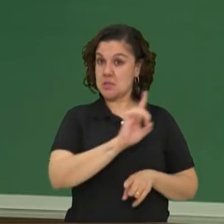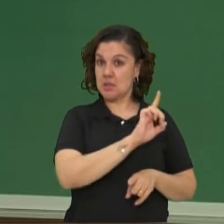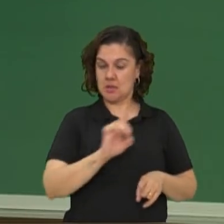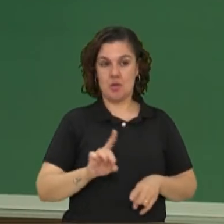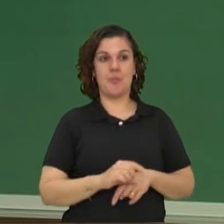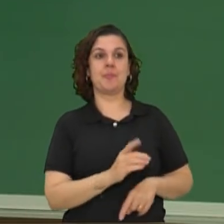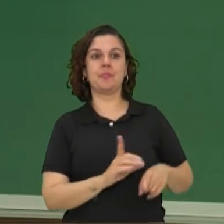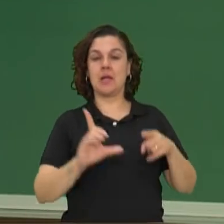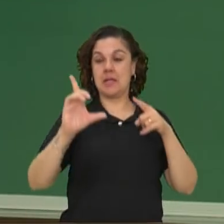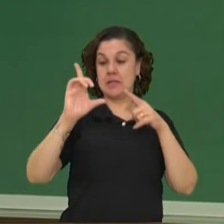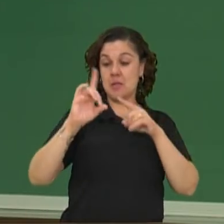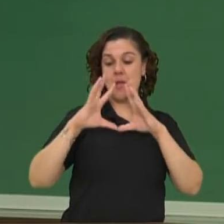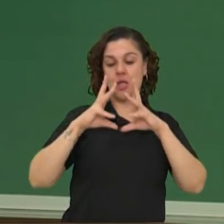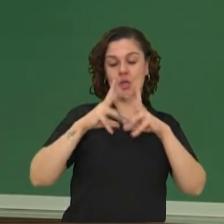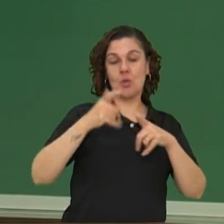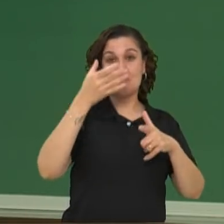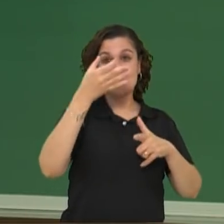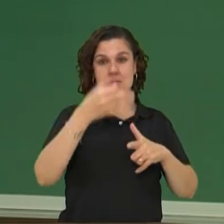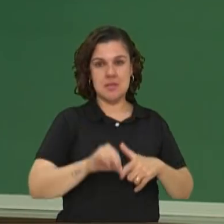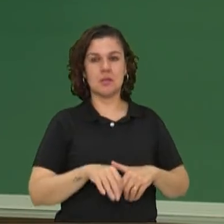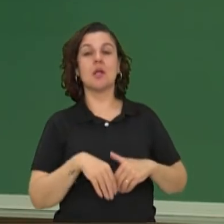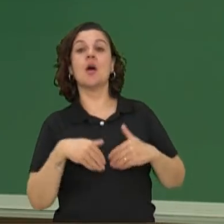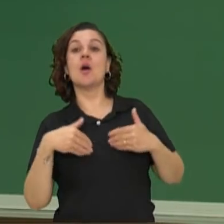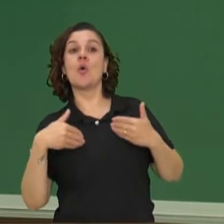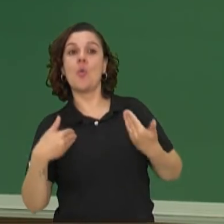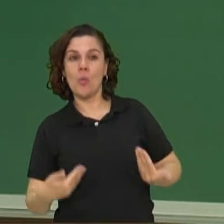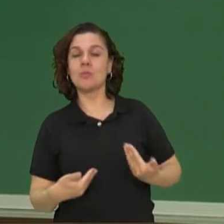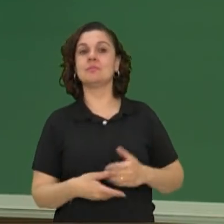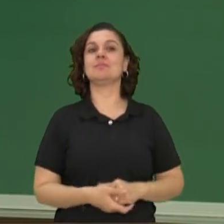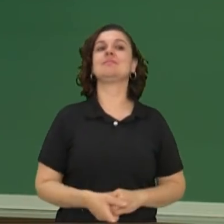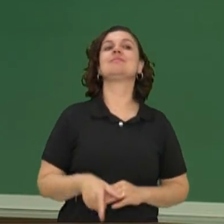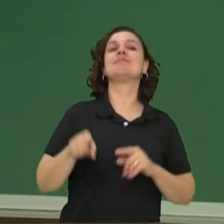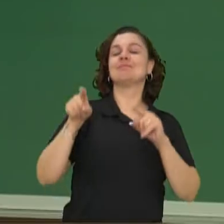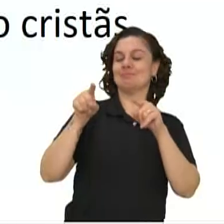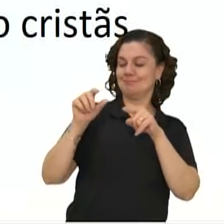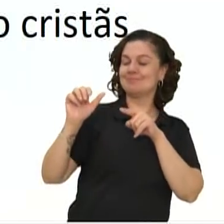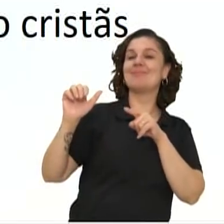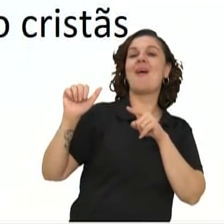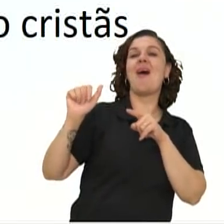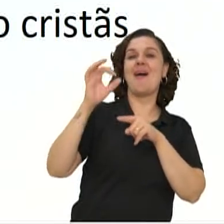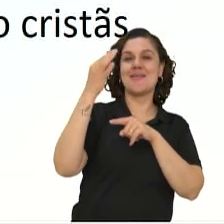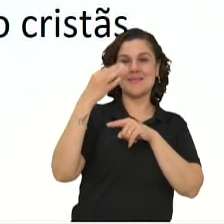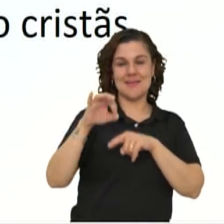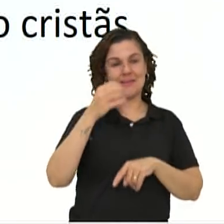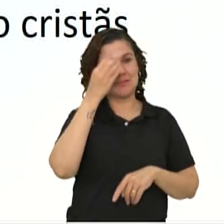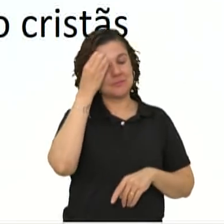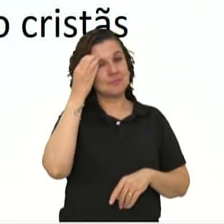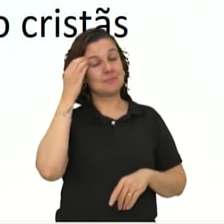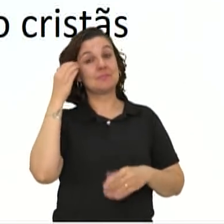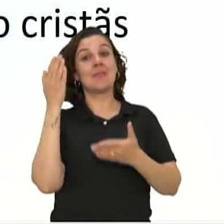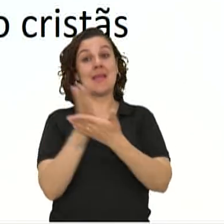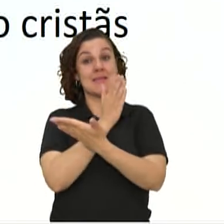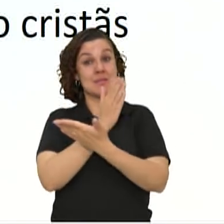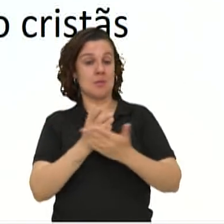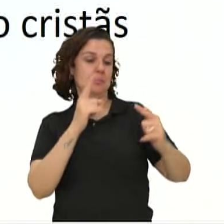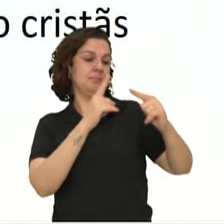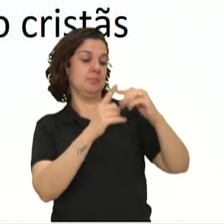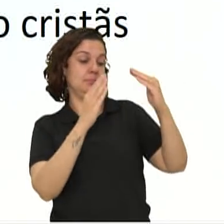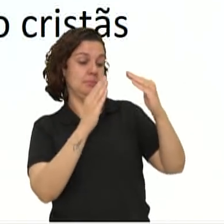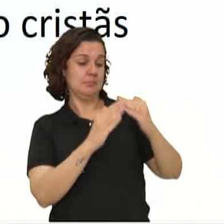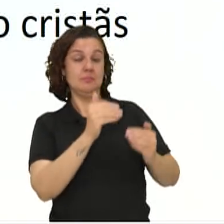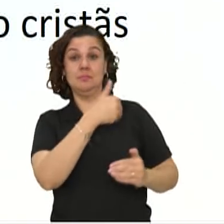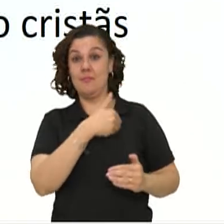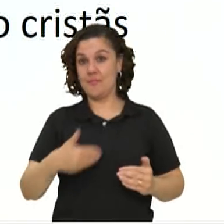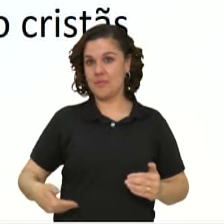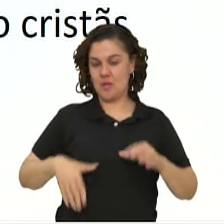todas as alternativas estão corretas? Qual que vocês realmente responderam? Seria a letra A, né? A separação da Igreja do Estado,